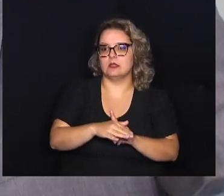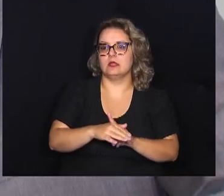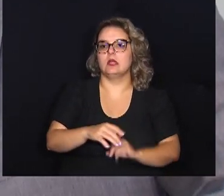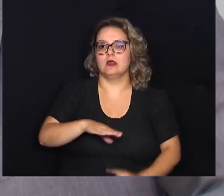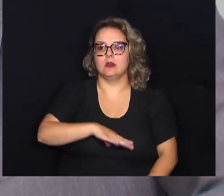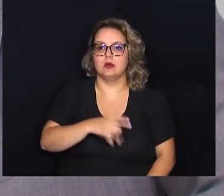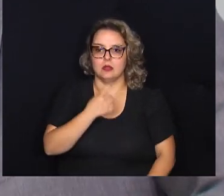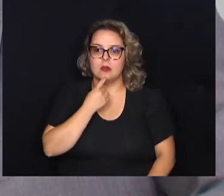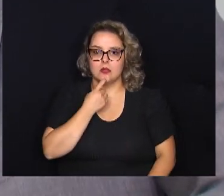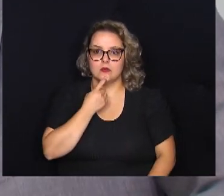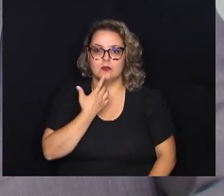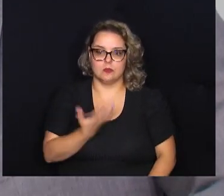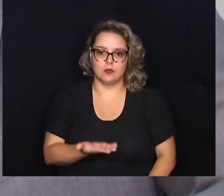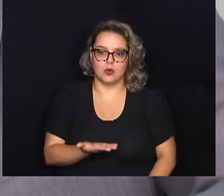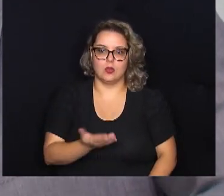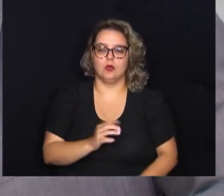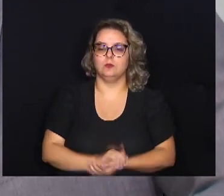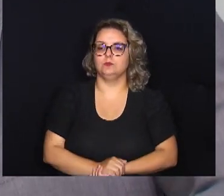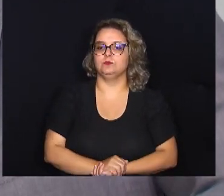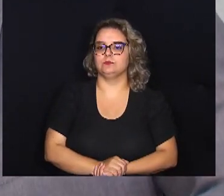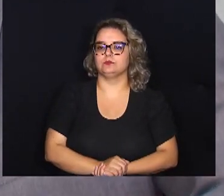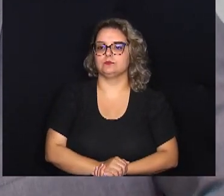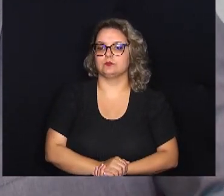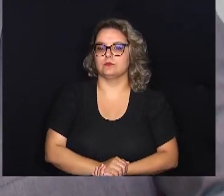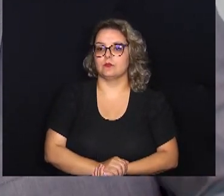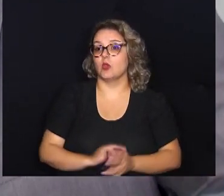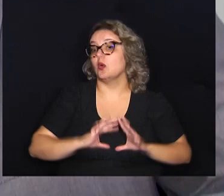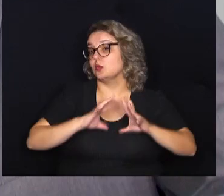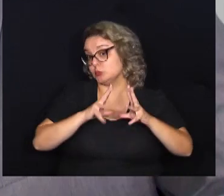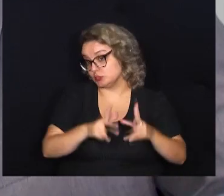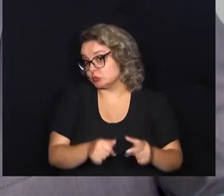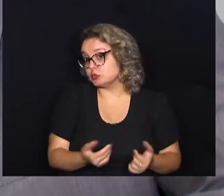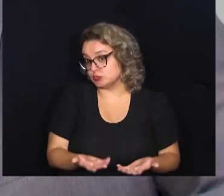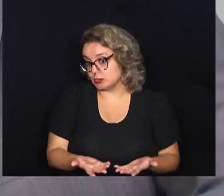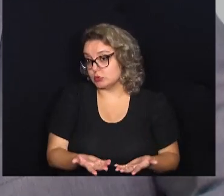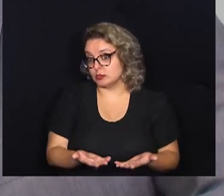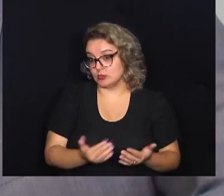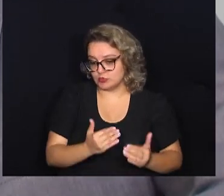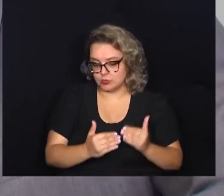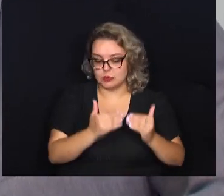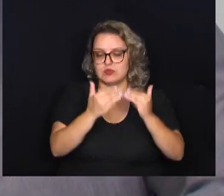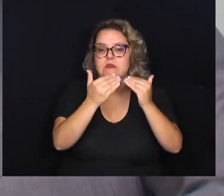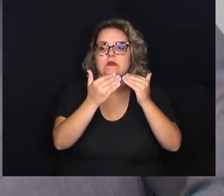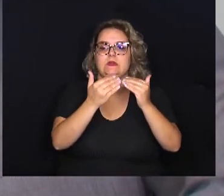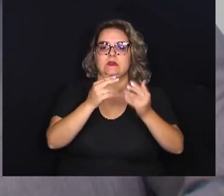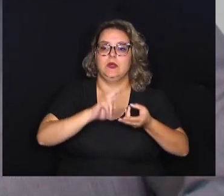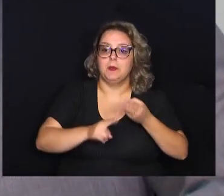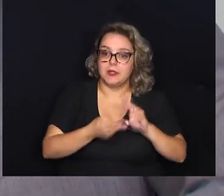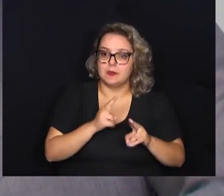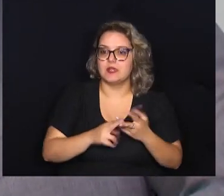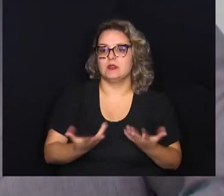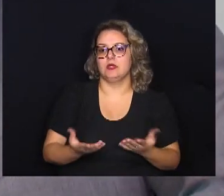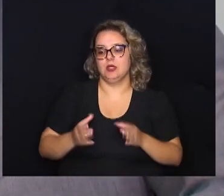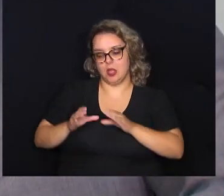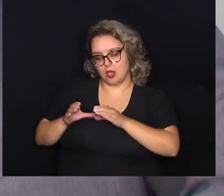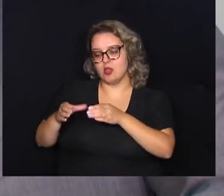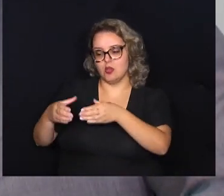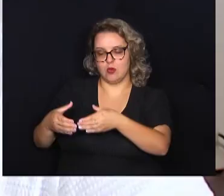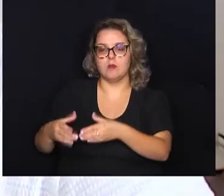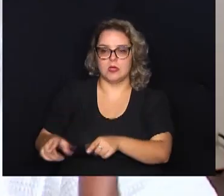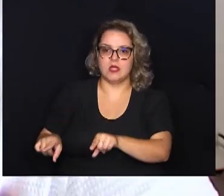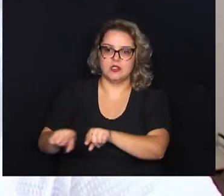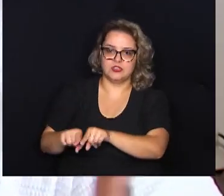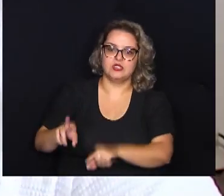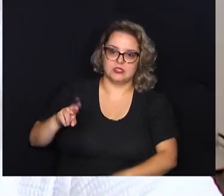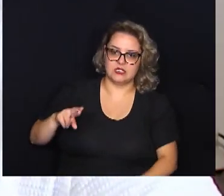campineira com a sua totalidade de desenvolvimento, né? Então, o clube tinha também essa